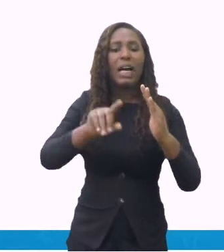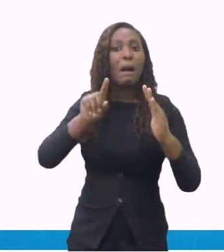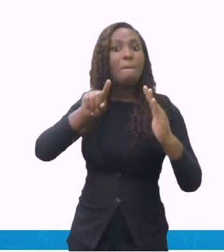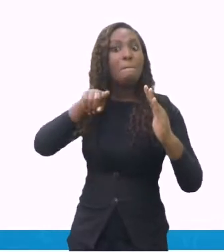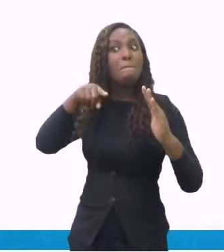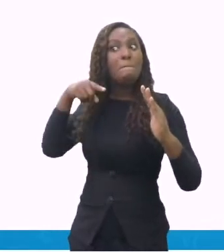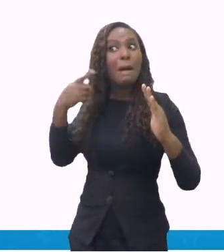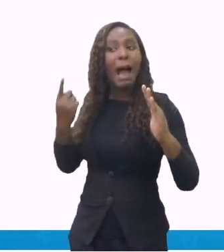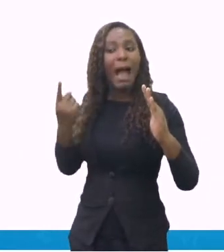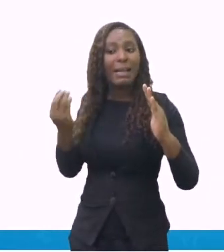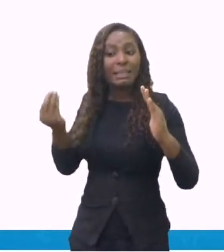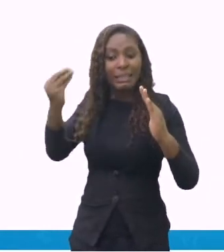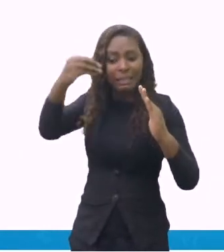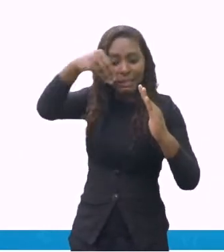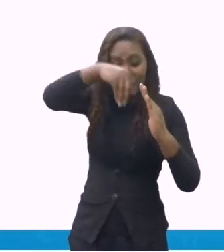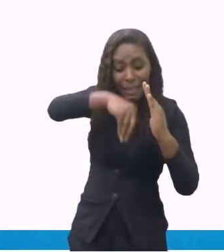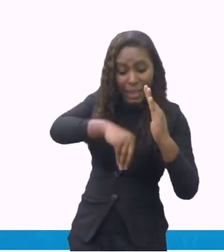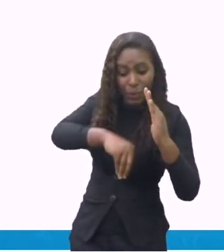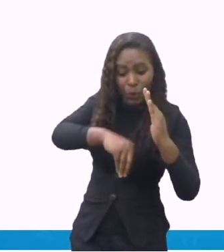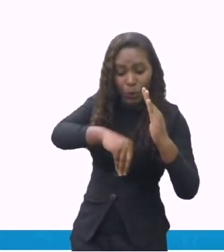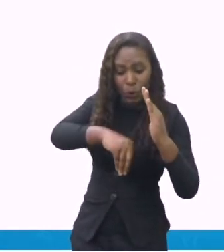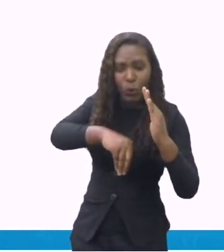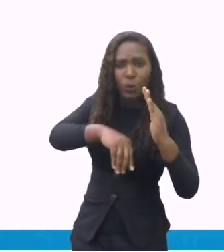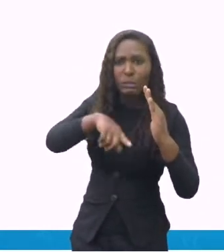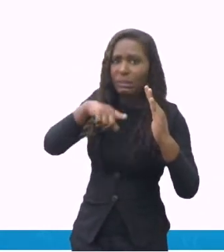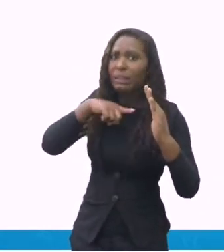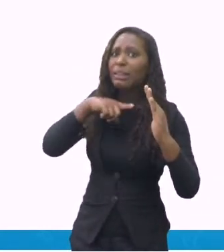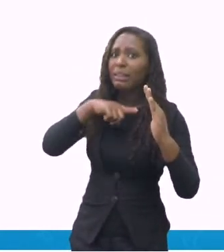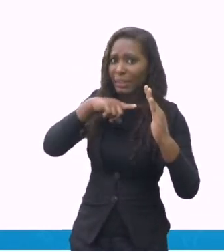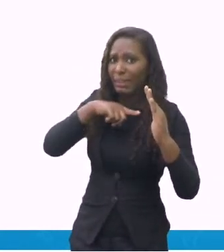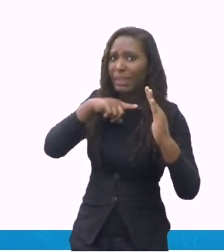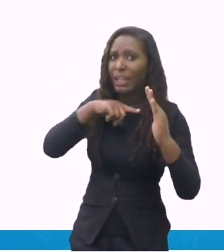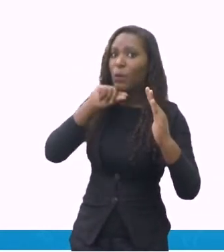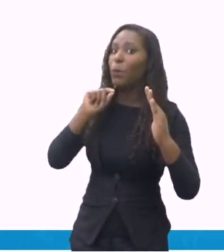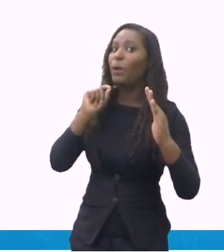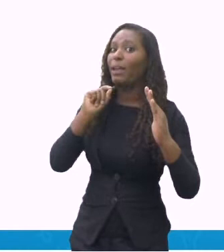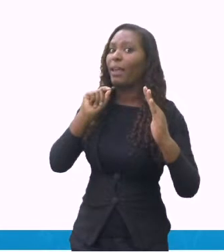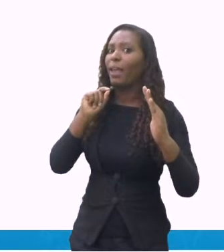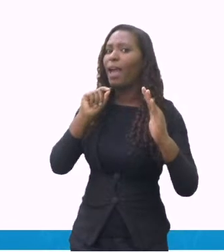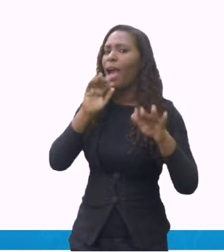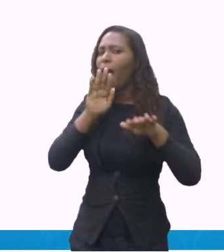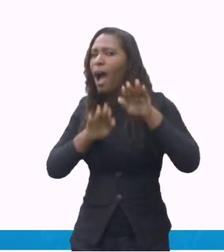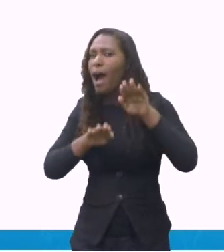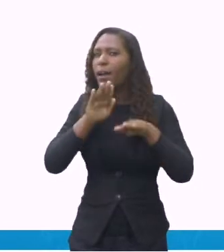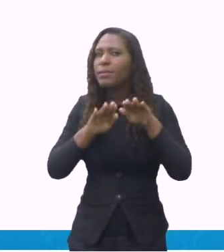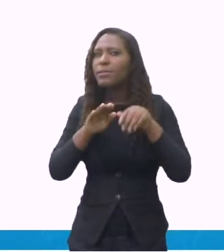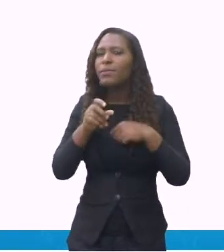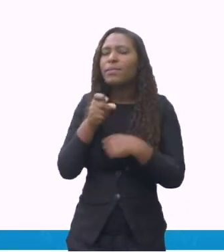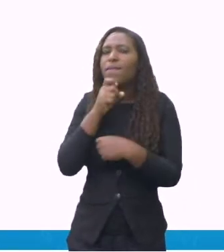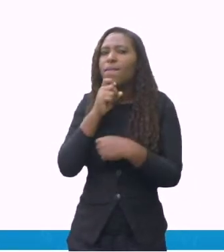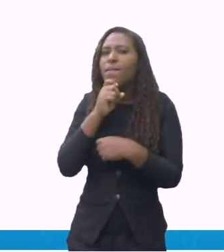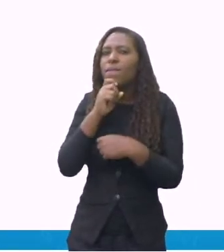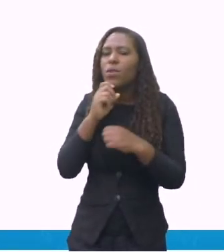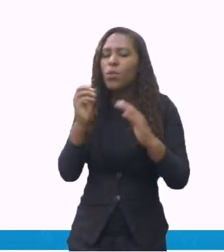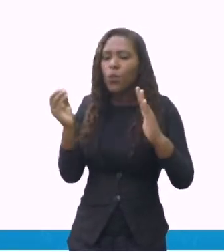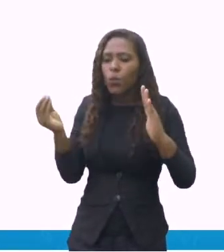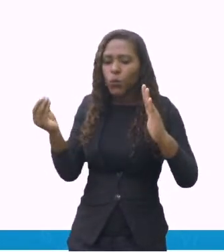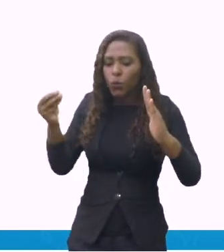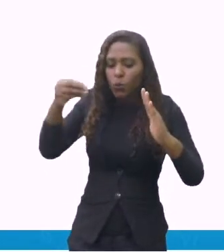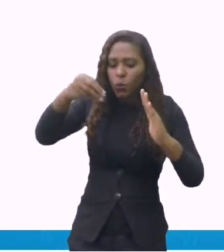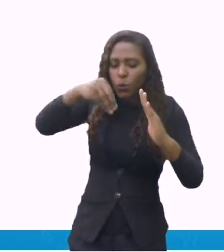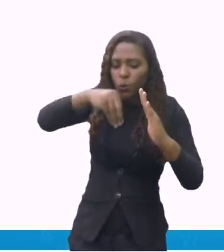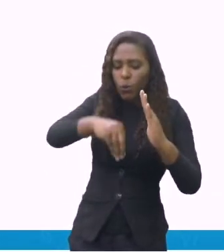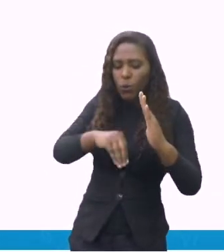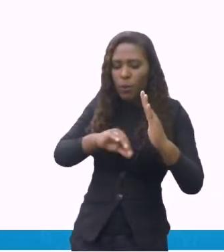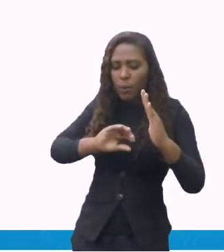rochas vulcânicas. Então, as rochas plutônicas, onde será que elas